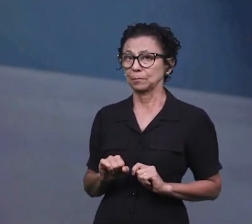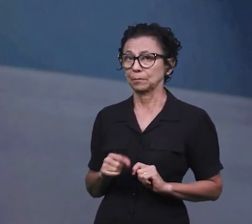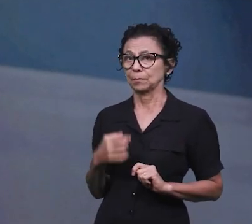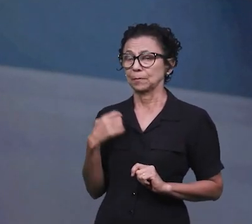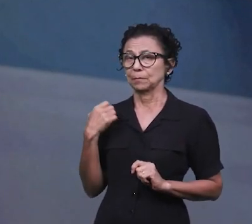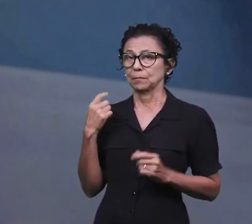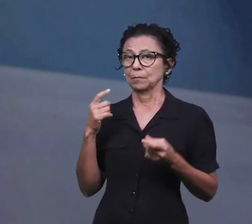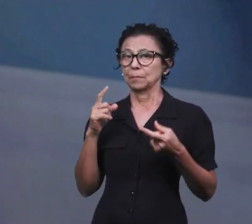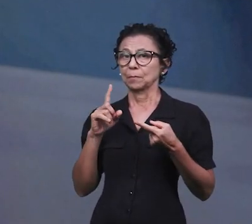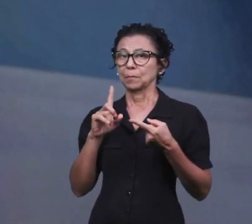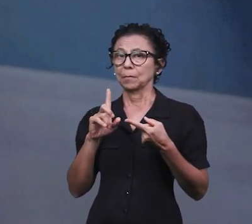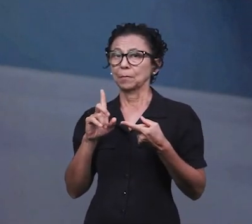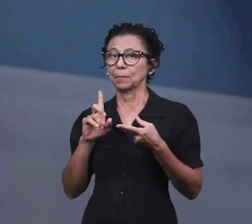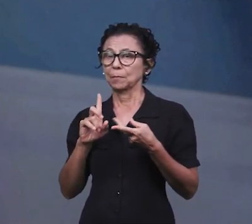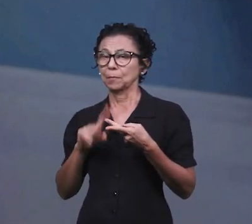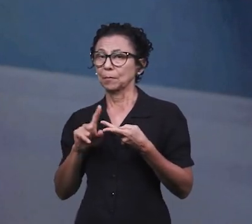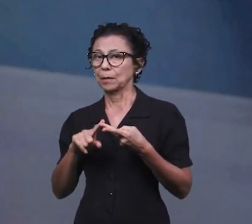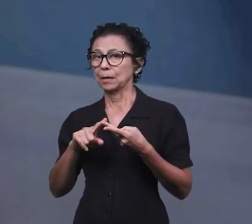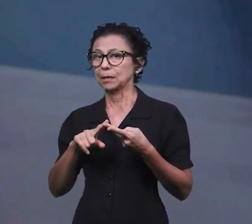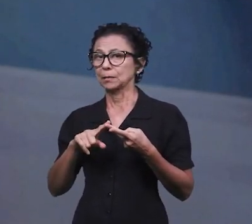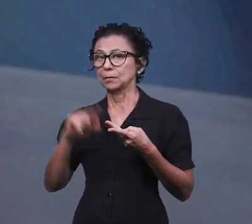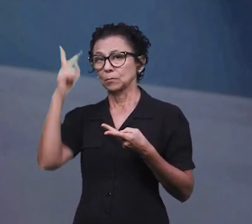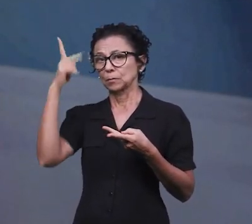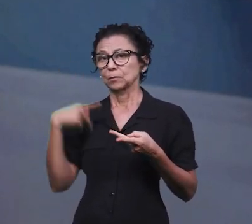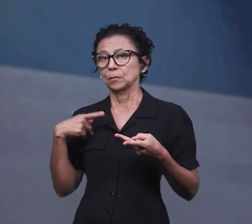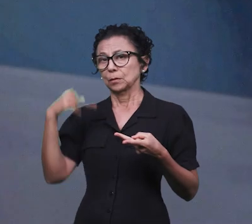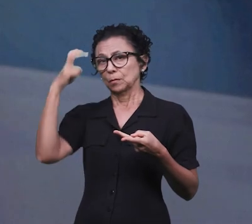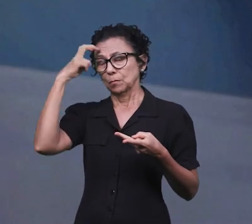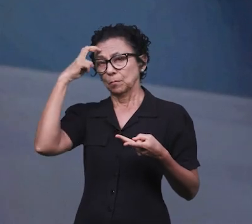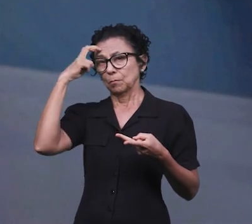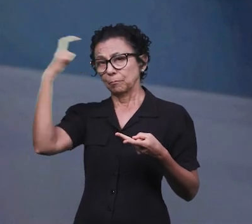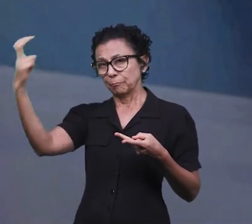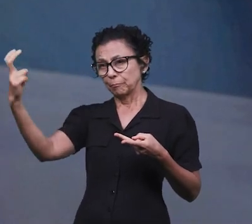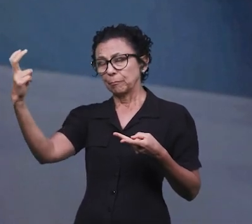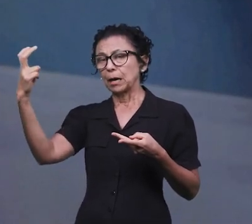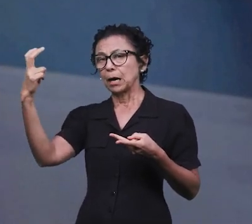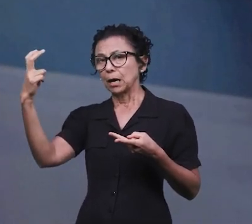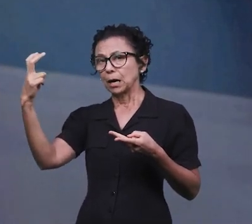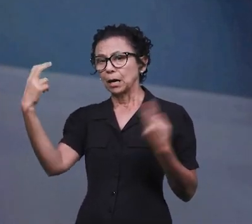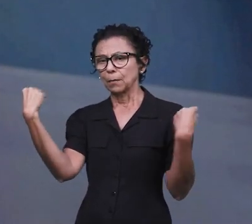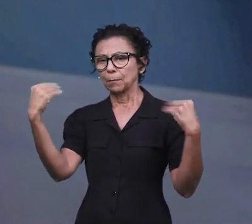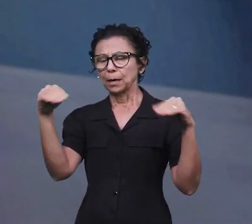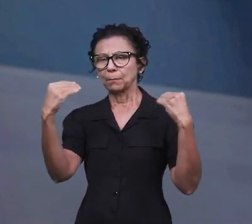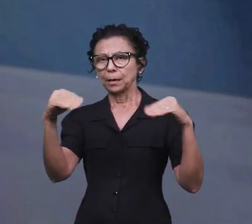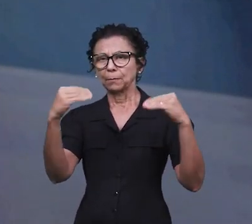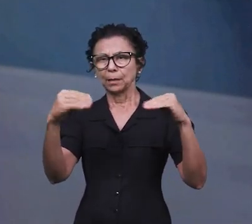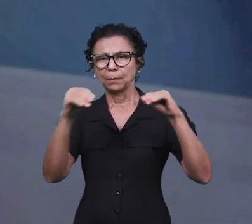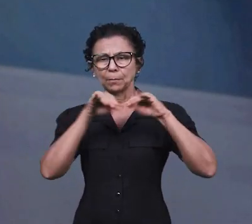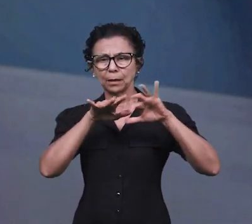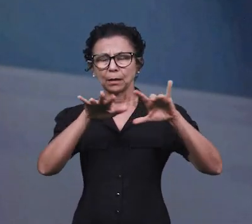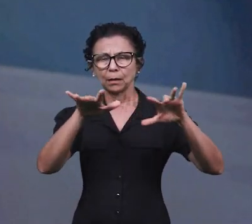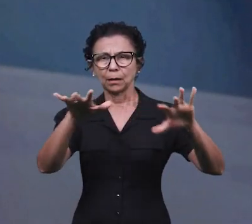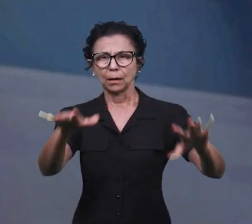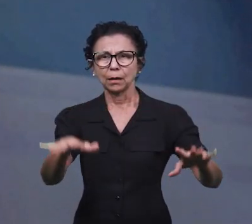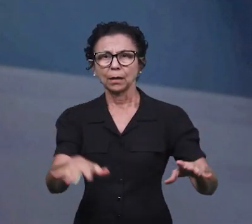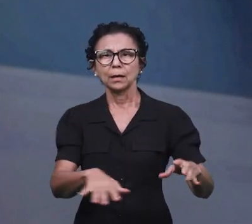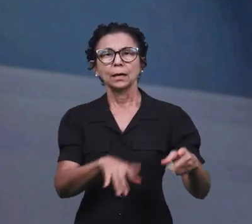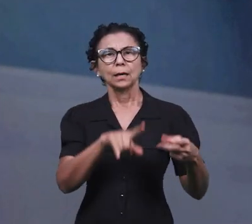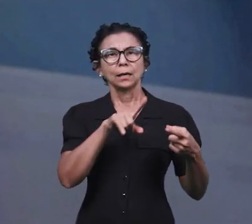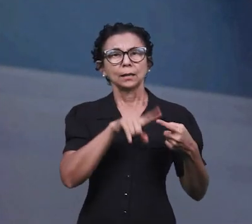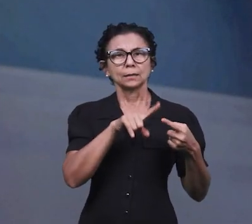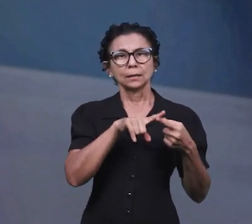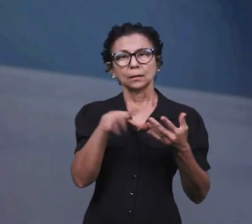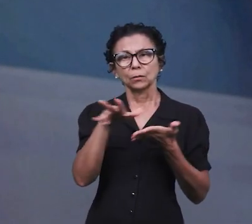de informações, né? Então, todo o princípio, ao produzir essas informações, técnicas são desenvolvidas para